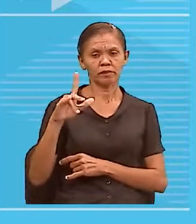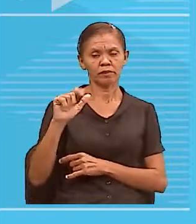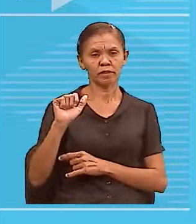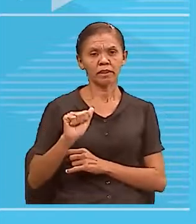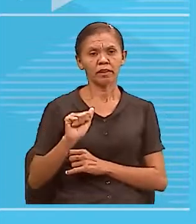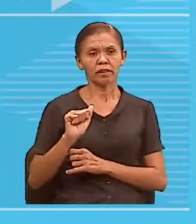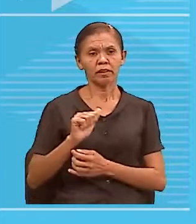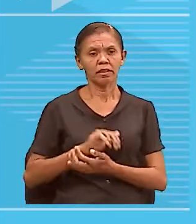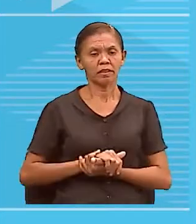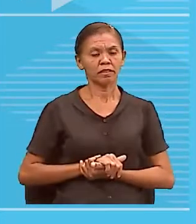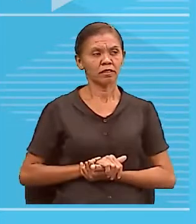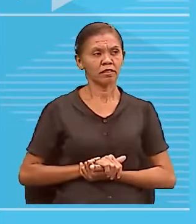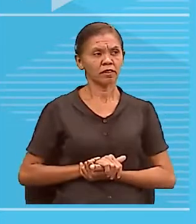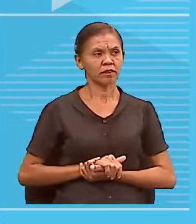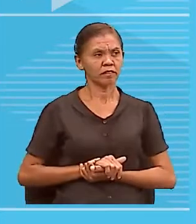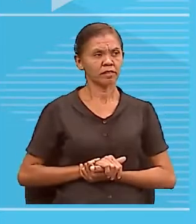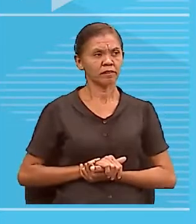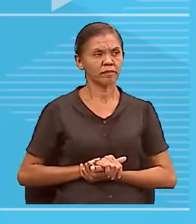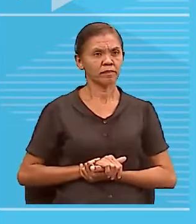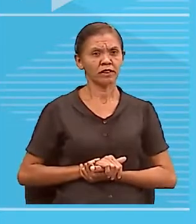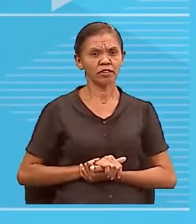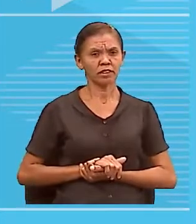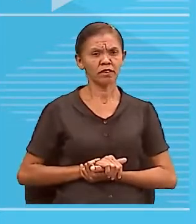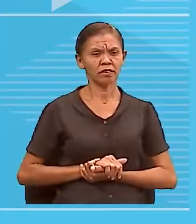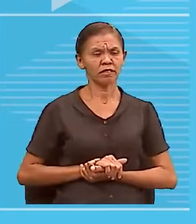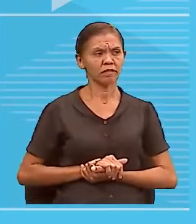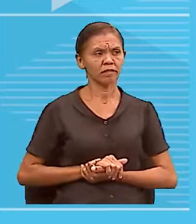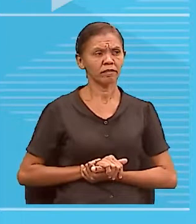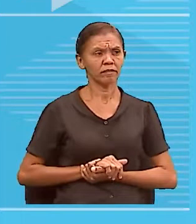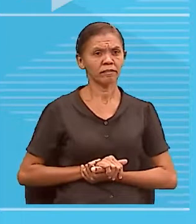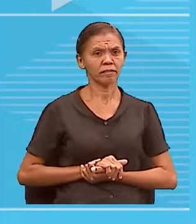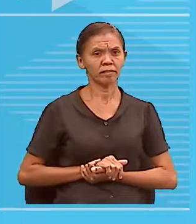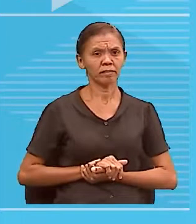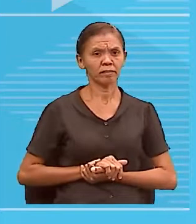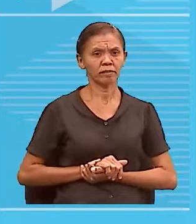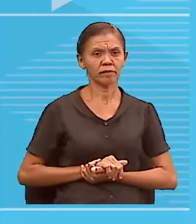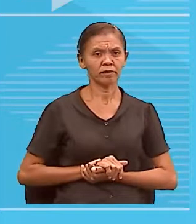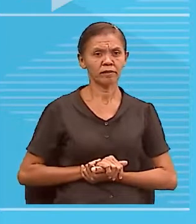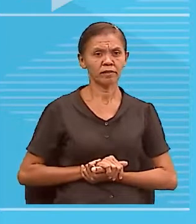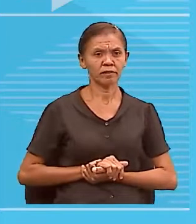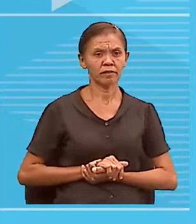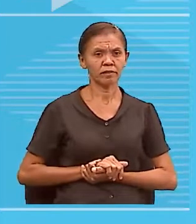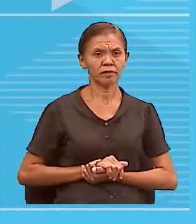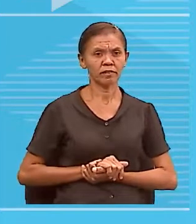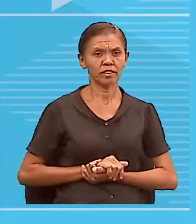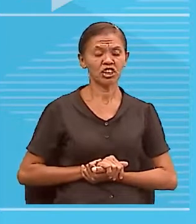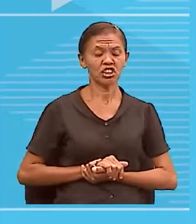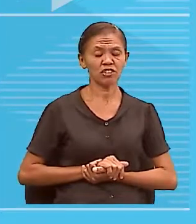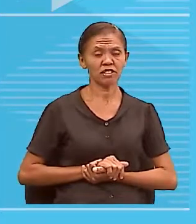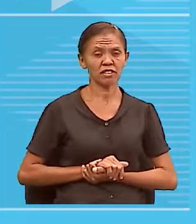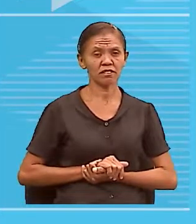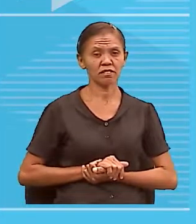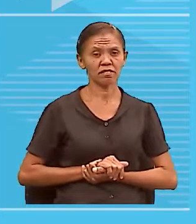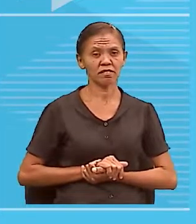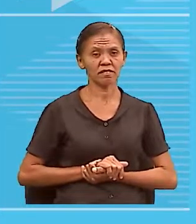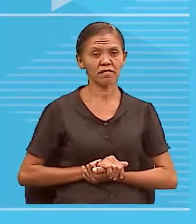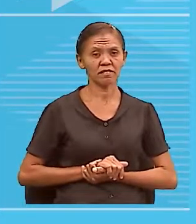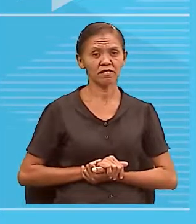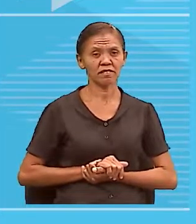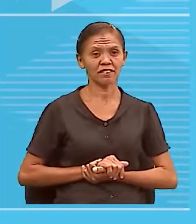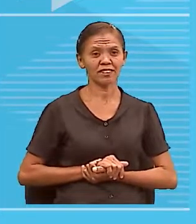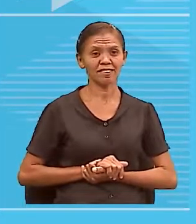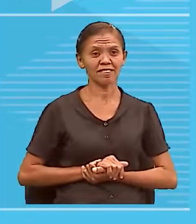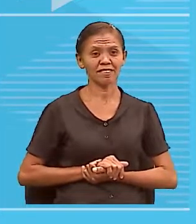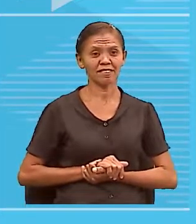do subjuntivo ou seja veja só a forma da segunda pessoa